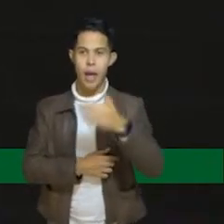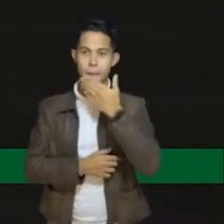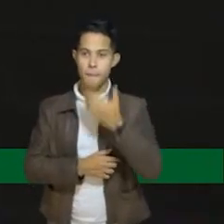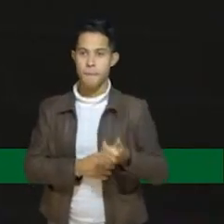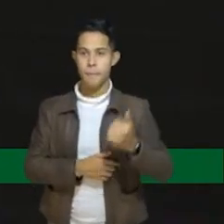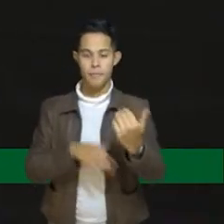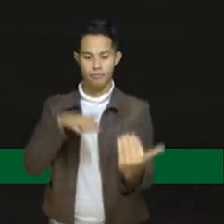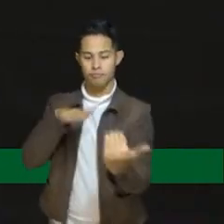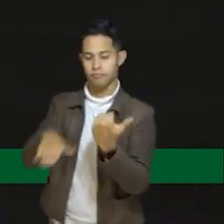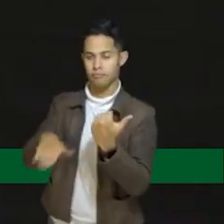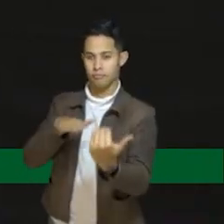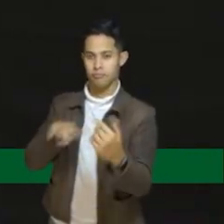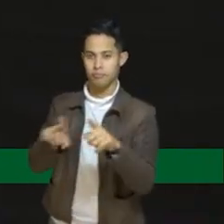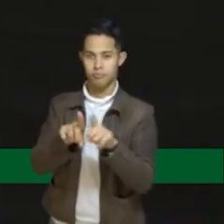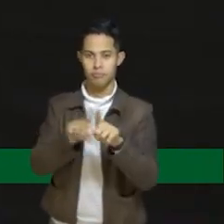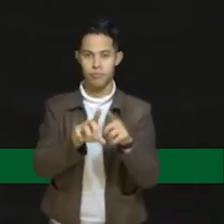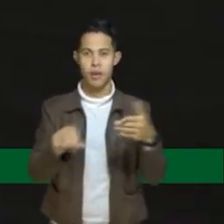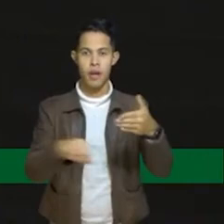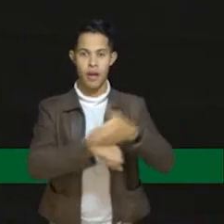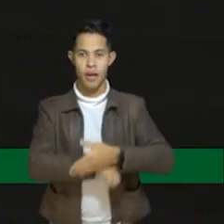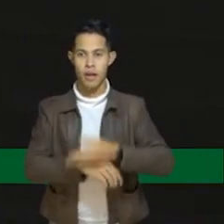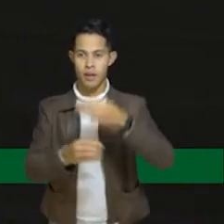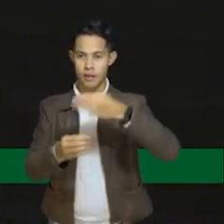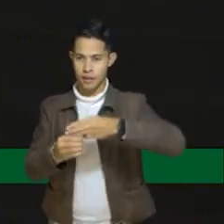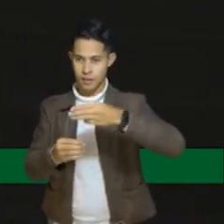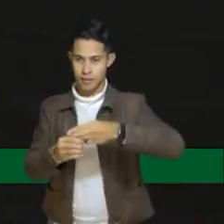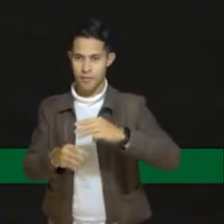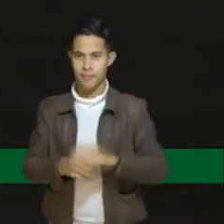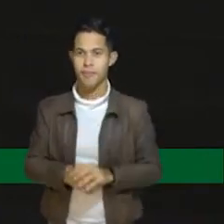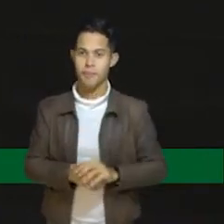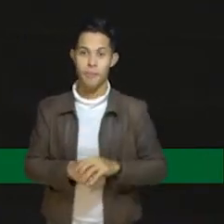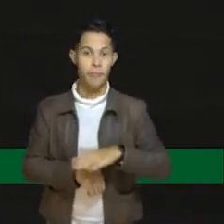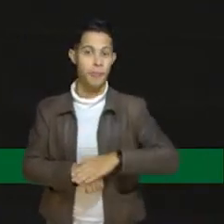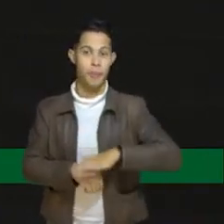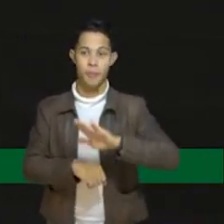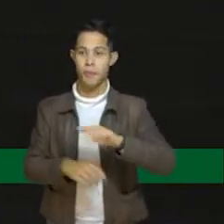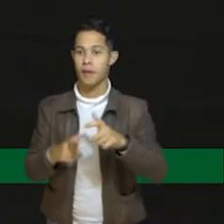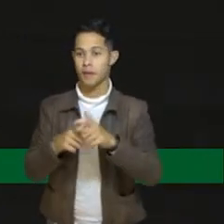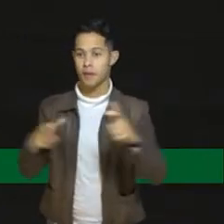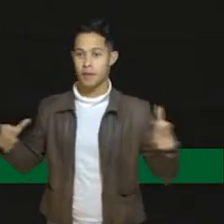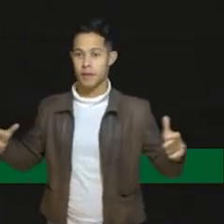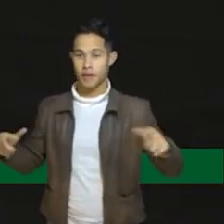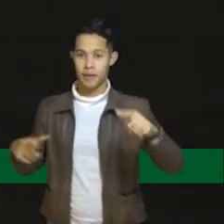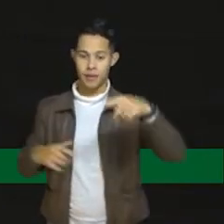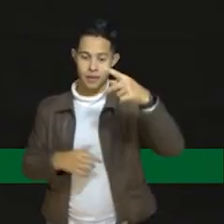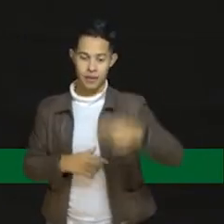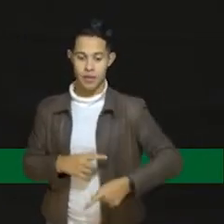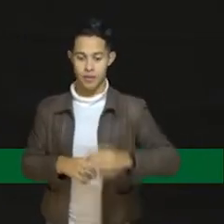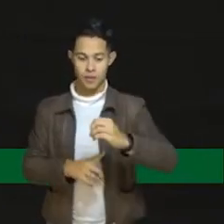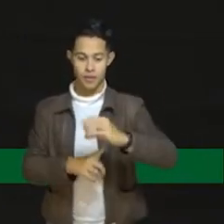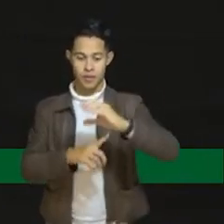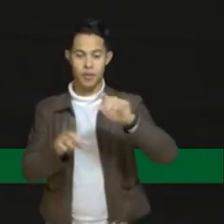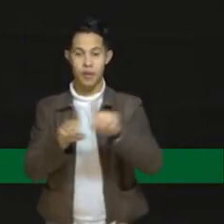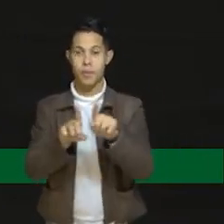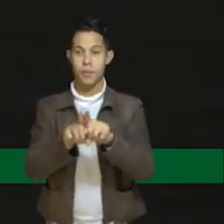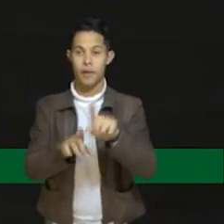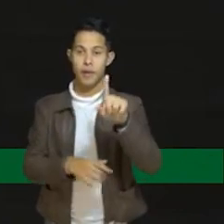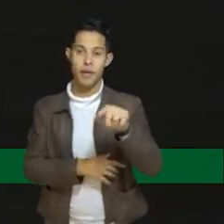município, que, de amplo conhecimento, foi o que mais cresceu no estado de Santa Catarina e é o quinto maior